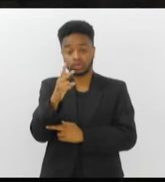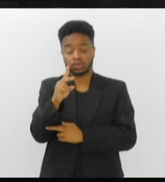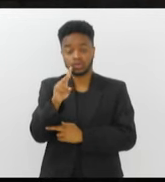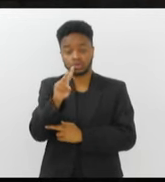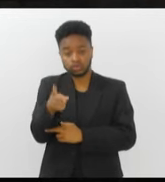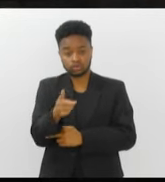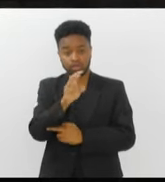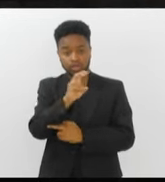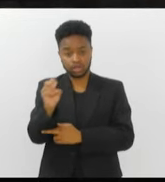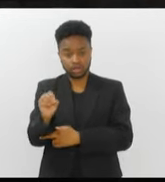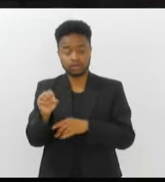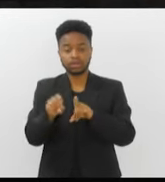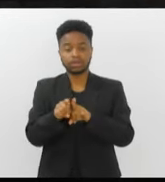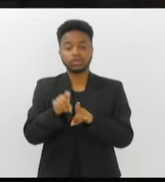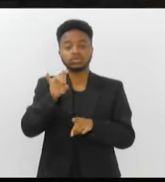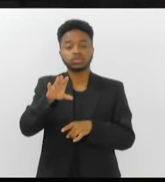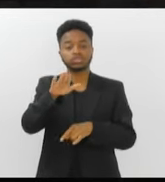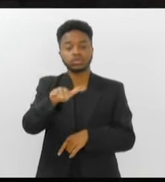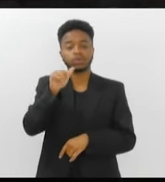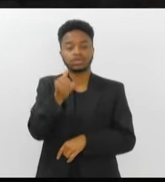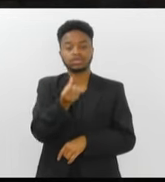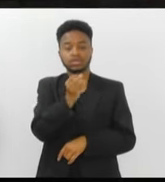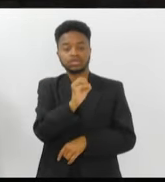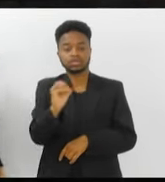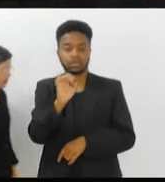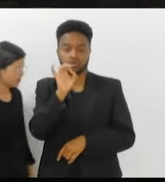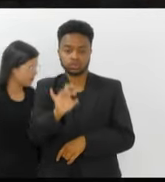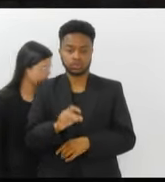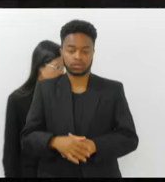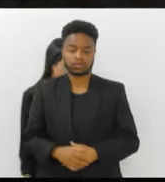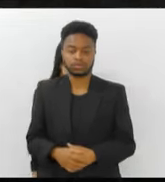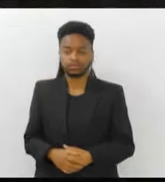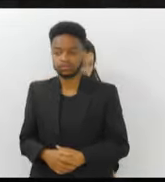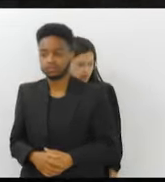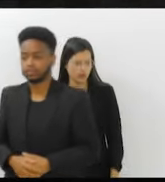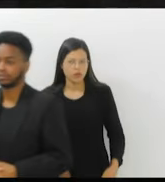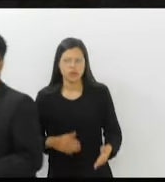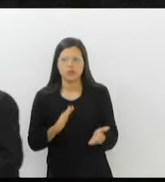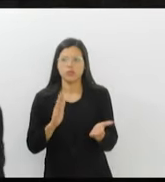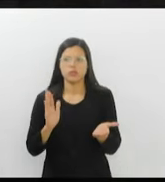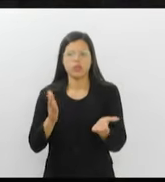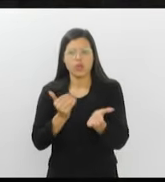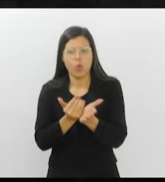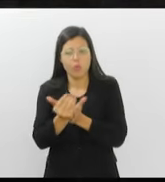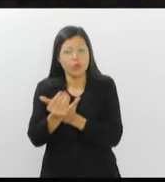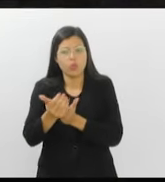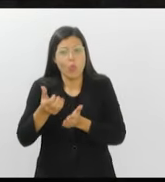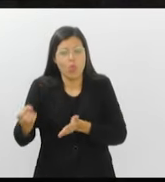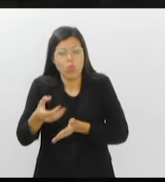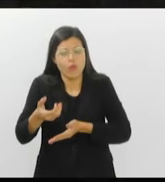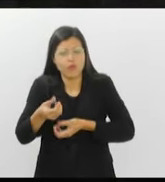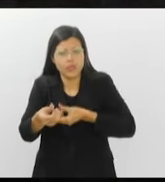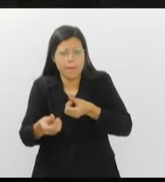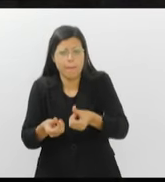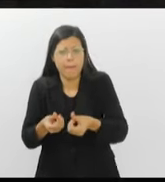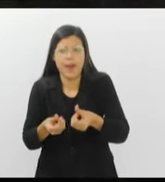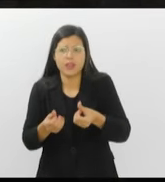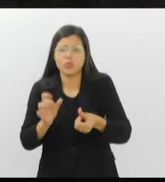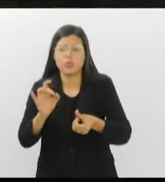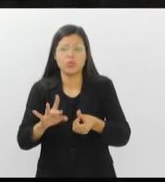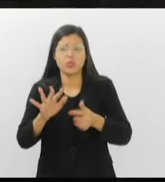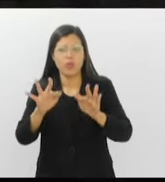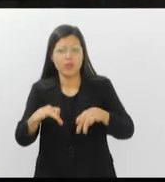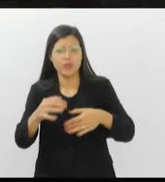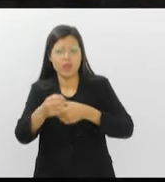e só nomeou 600. Já começou um novo semestre. Vai concluir esse processo, então, só no final do ano.